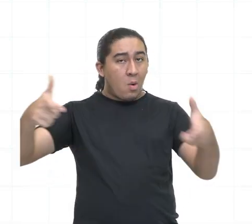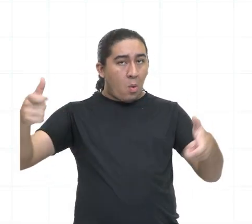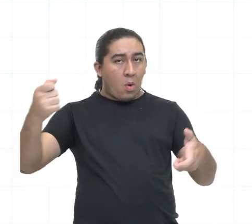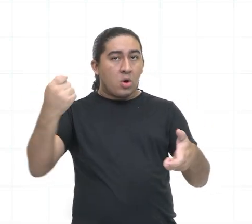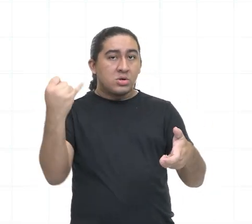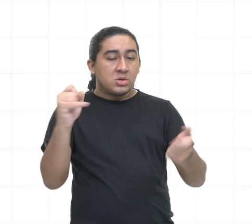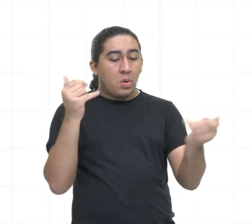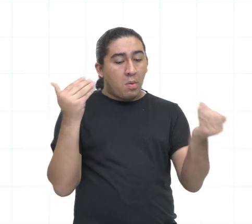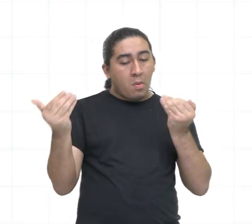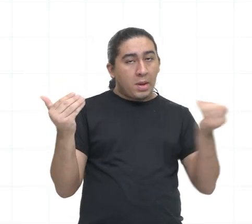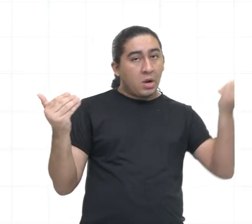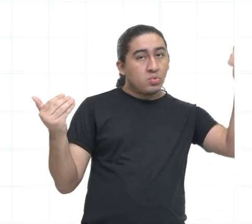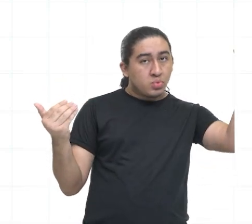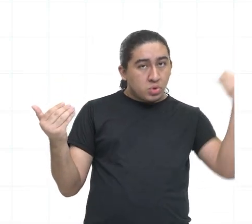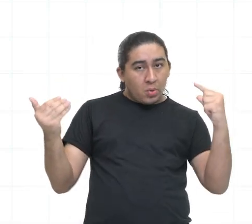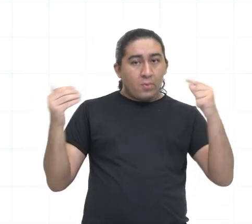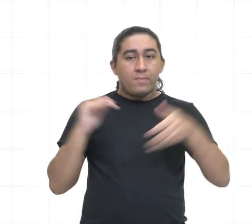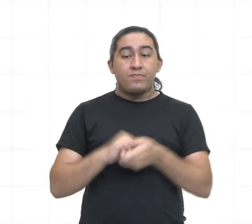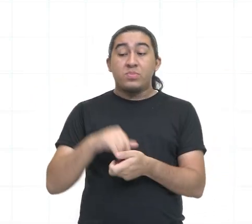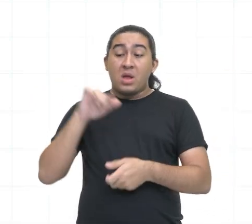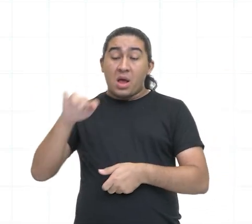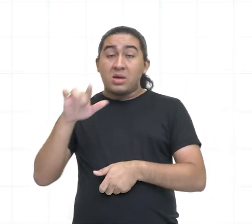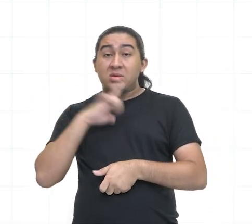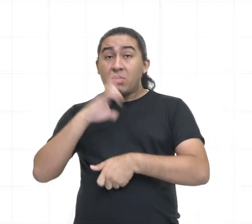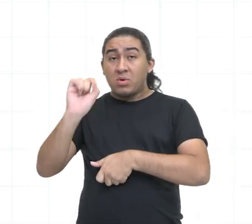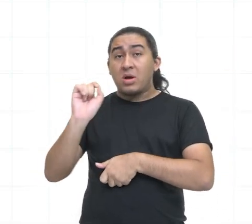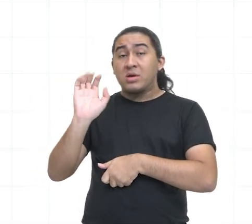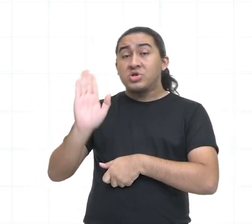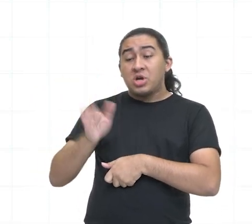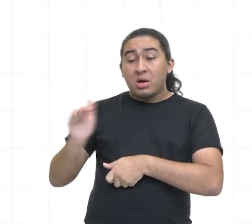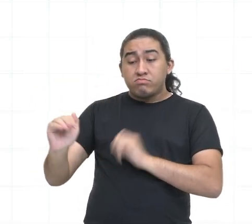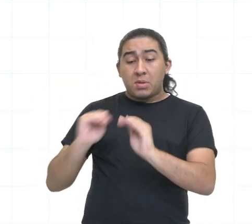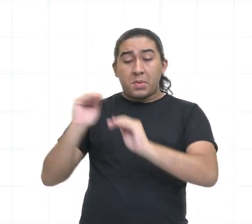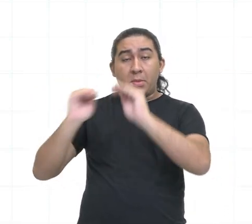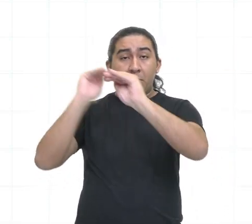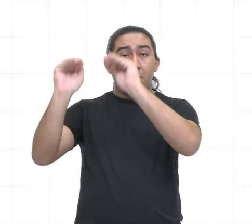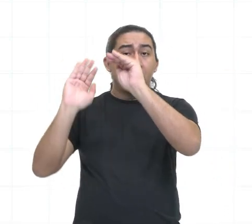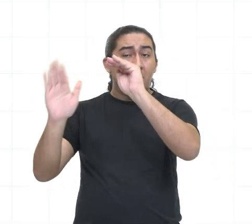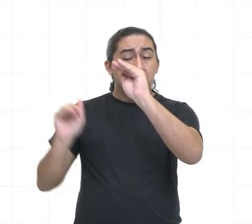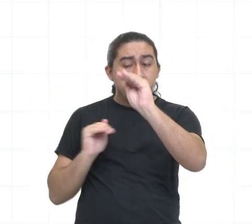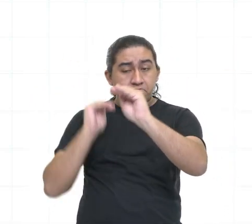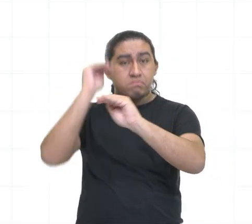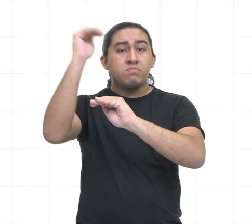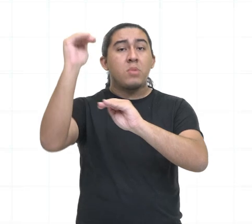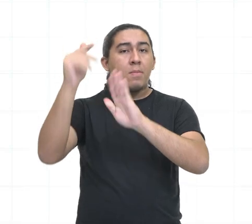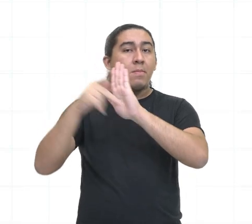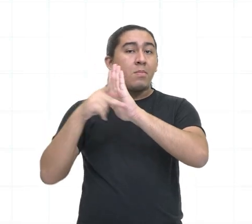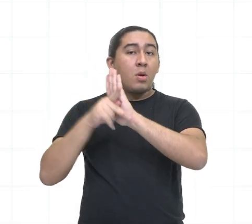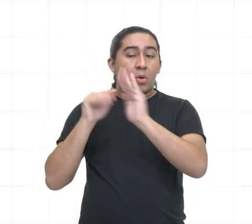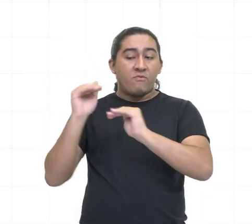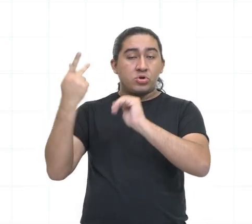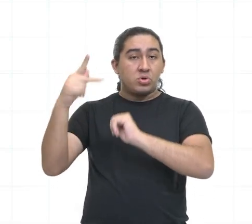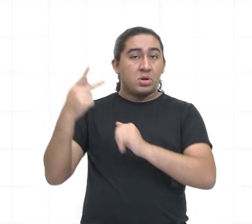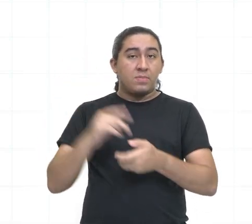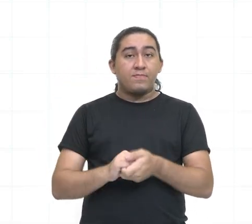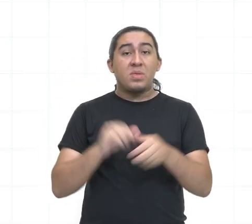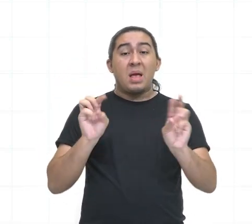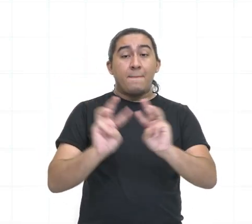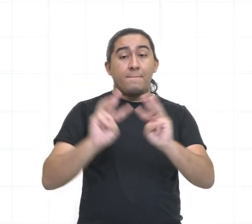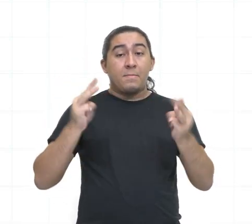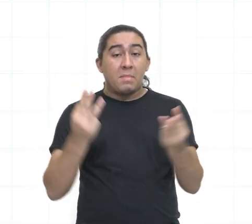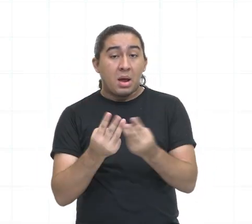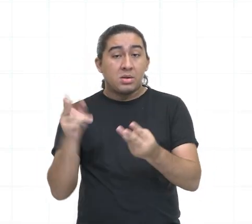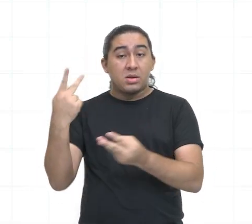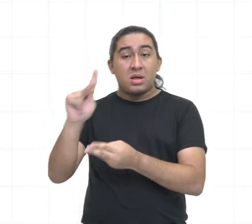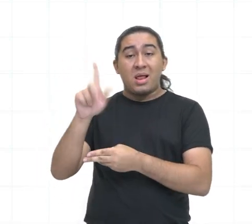gigantes vermelhas são estrelas que estão em um estágio avançado do processo evolutivo de estrelas, e a sua massa